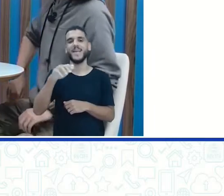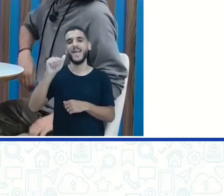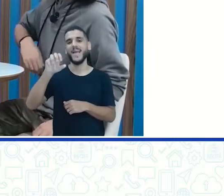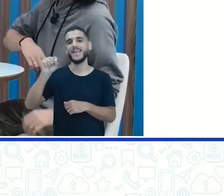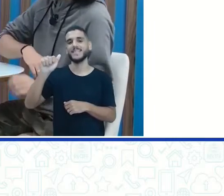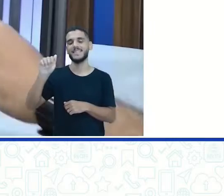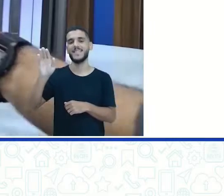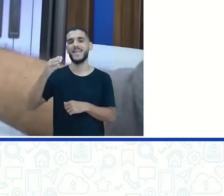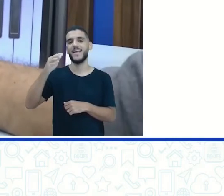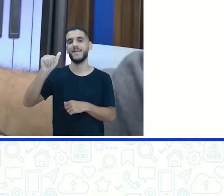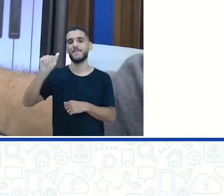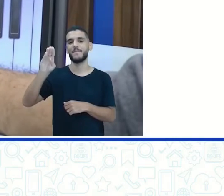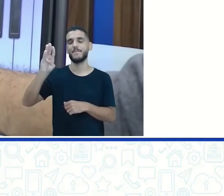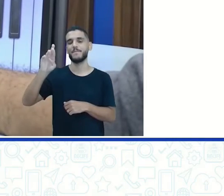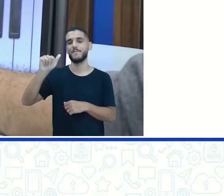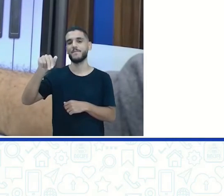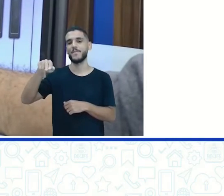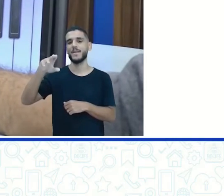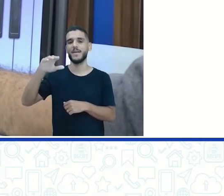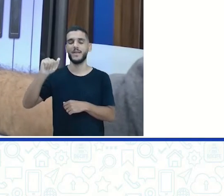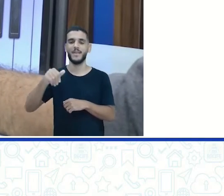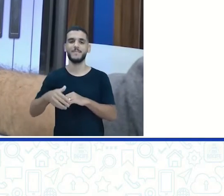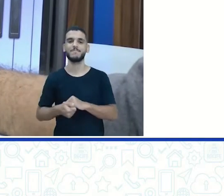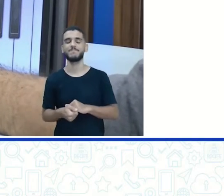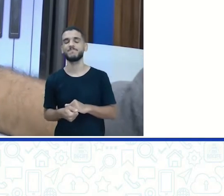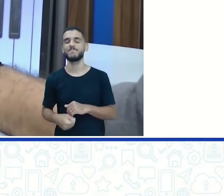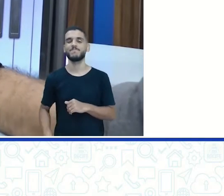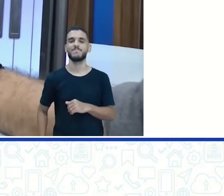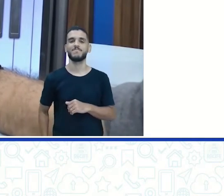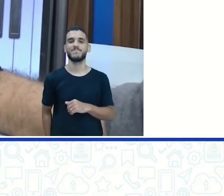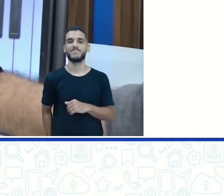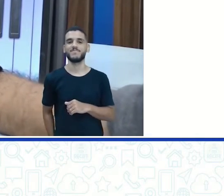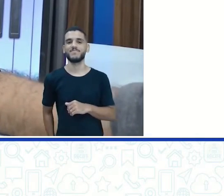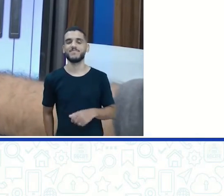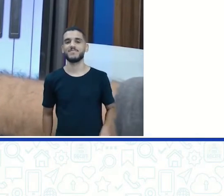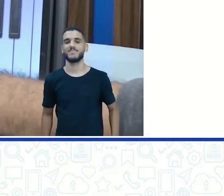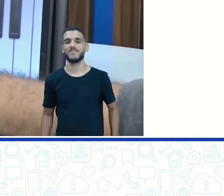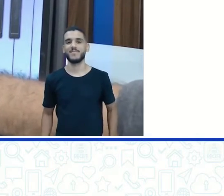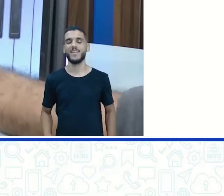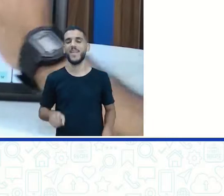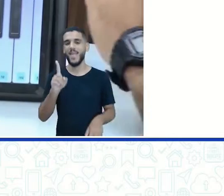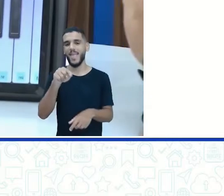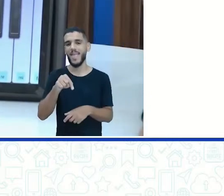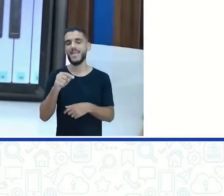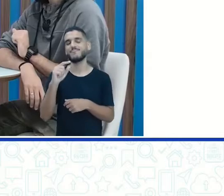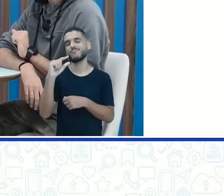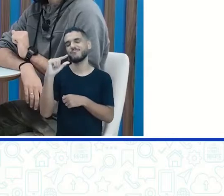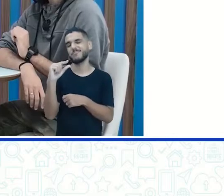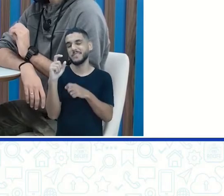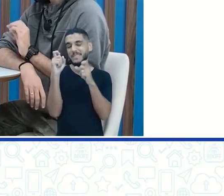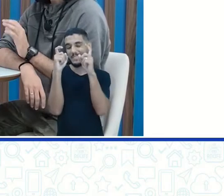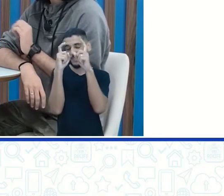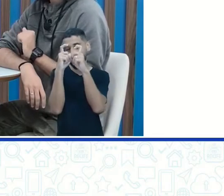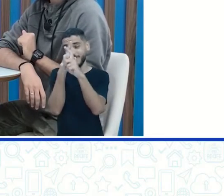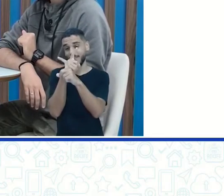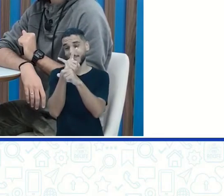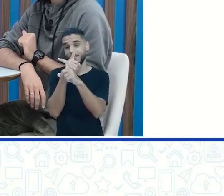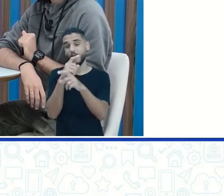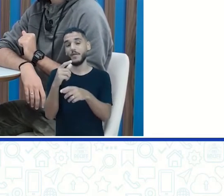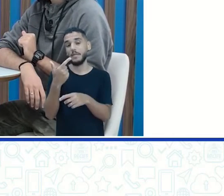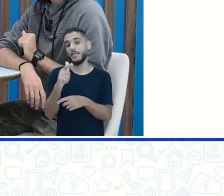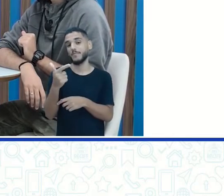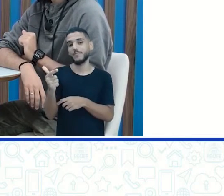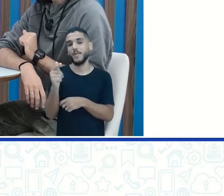lá? Ó. No Asa Branca, ela já vai ser um pouquinho mais difícil, já que não vai ter o nome das